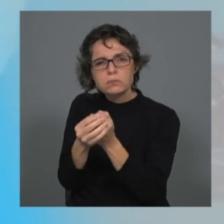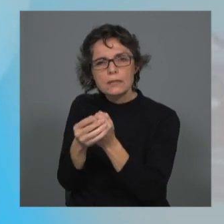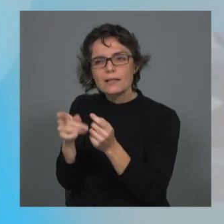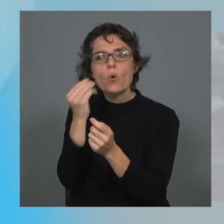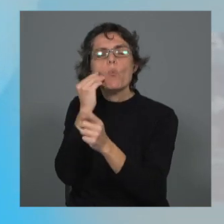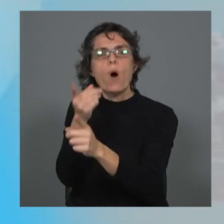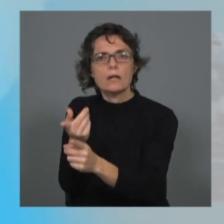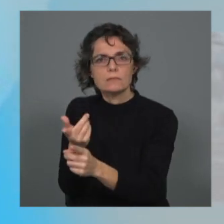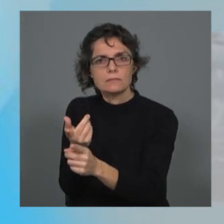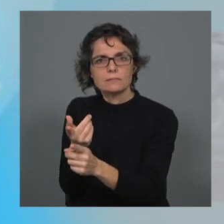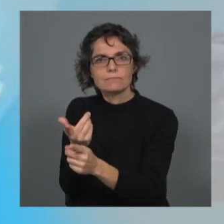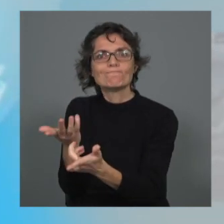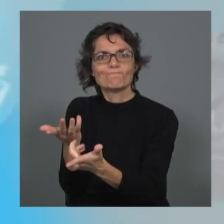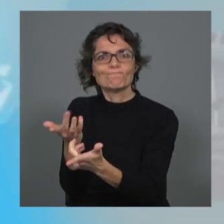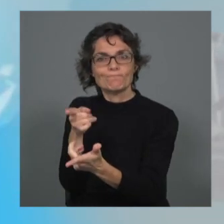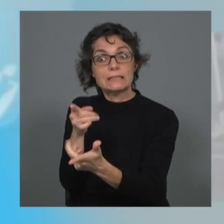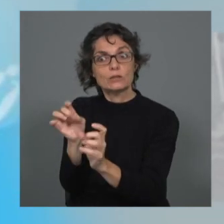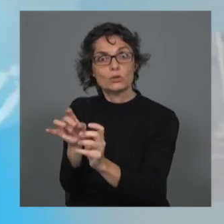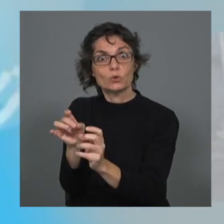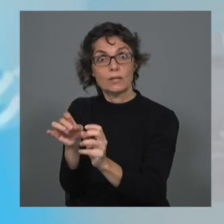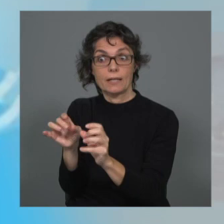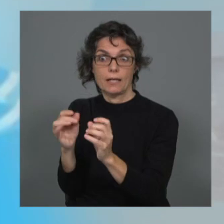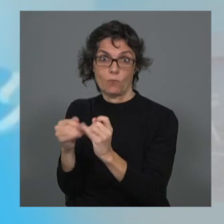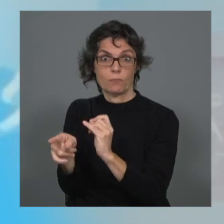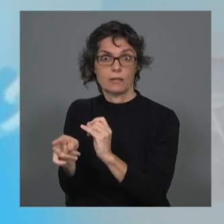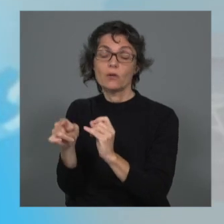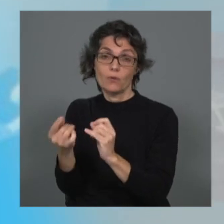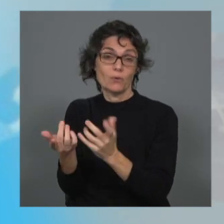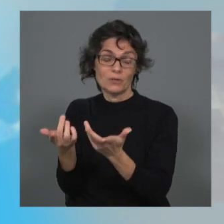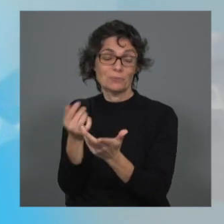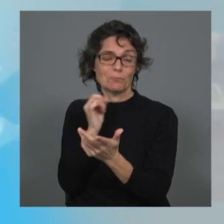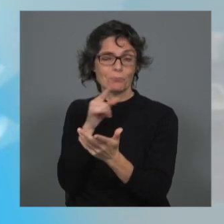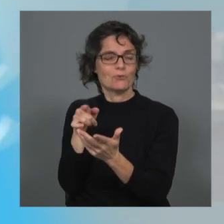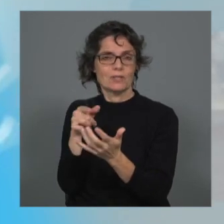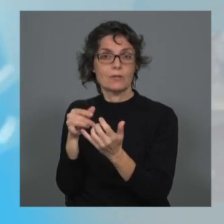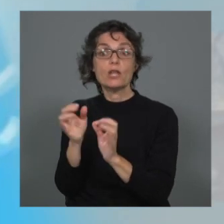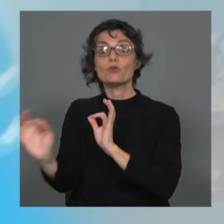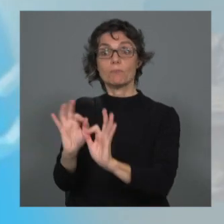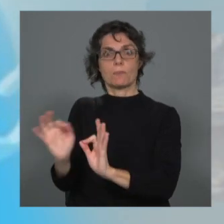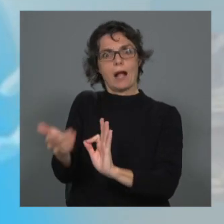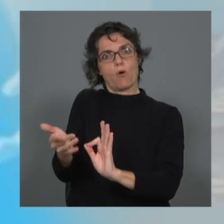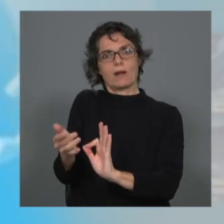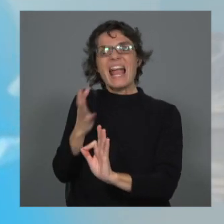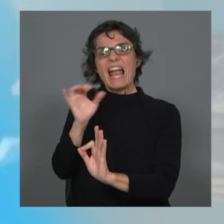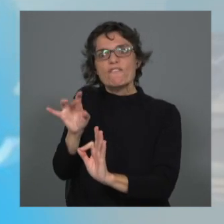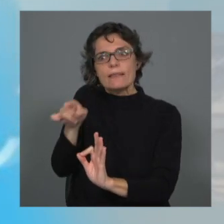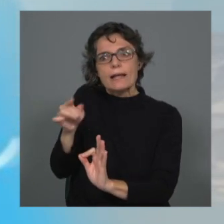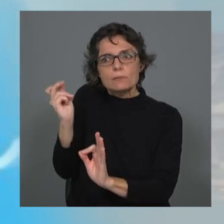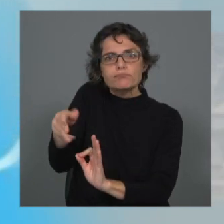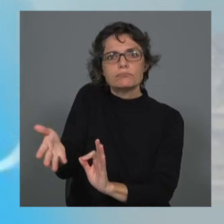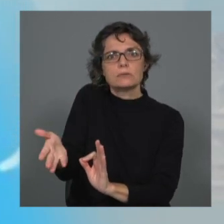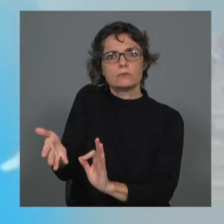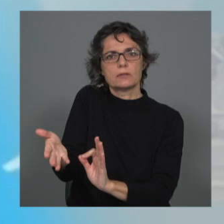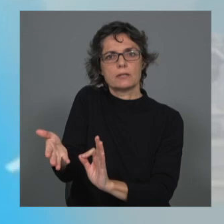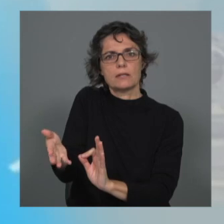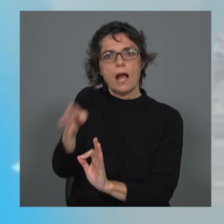vida de 100 ou 120 anos. Isso vai acontecer, mas temos que preparar, temos que prevenir. E o Papa chama a atenção para